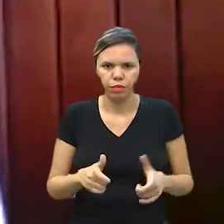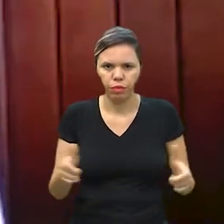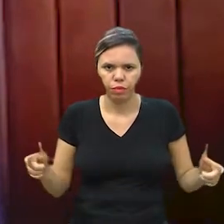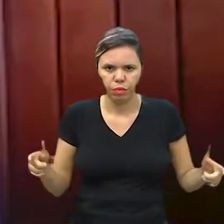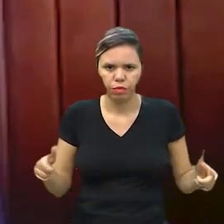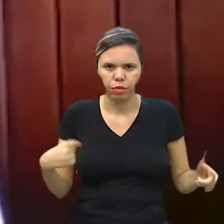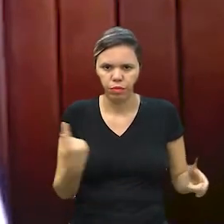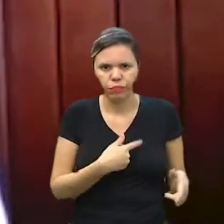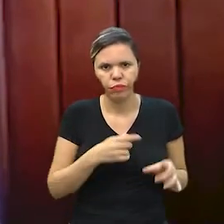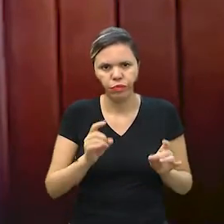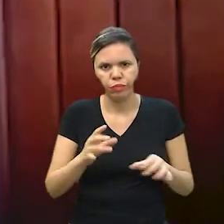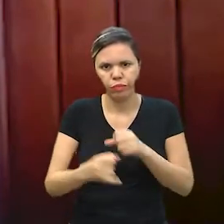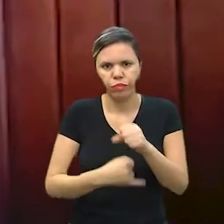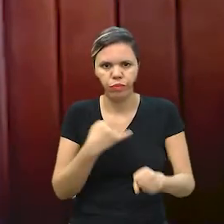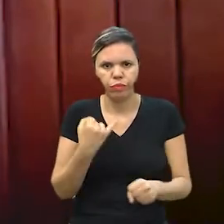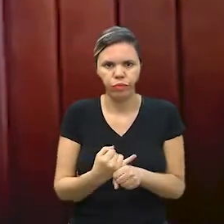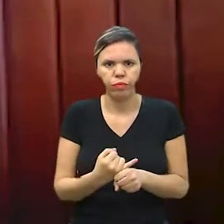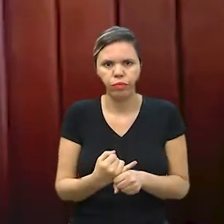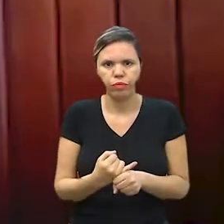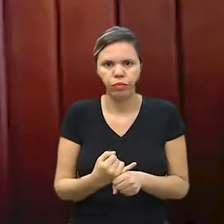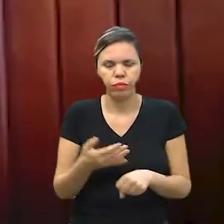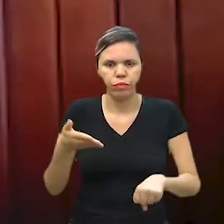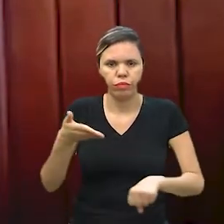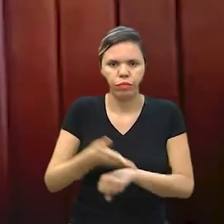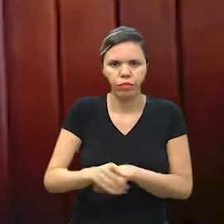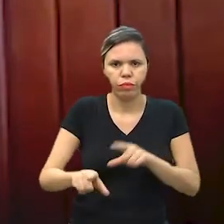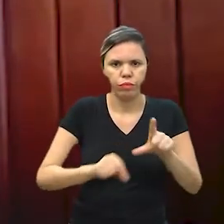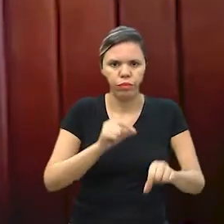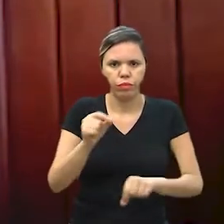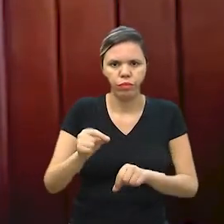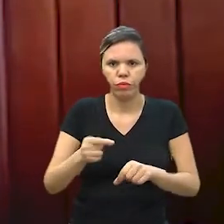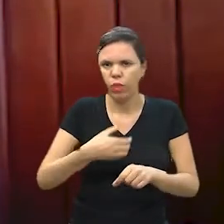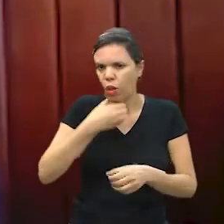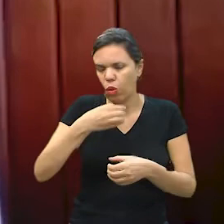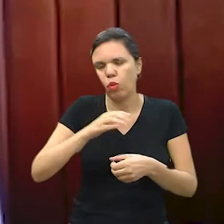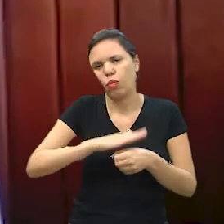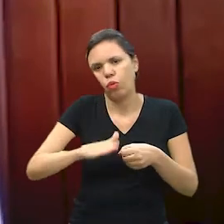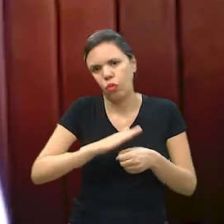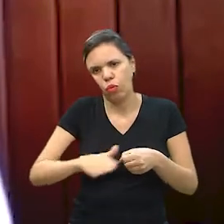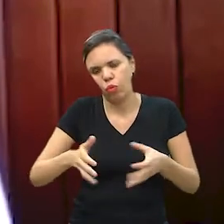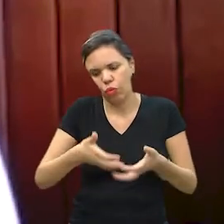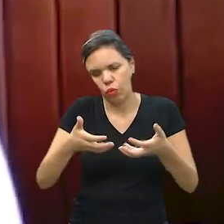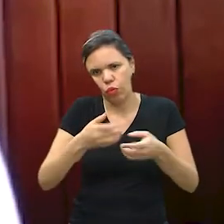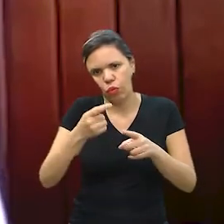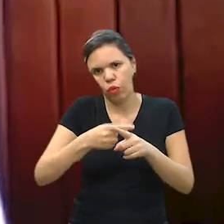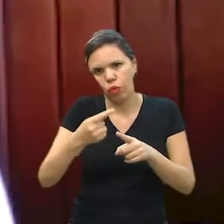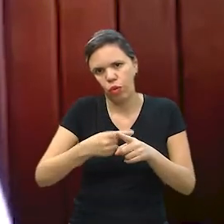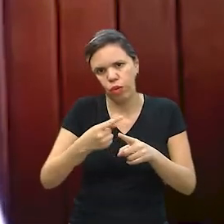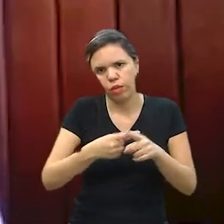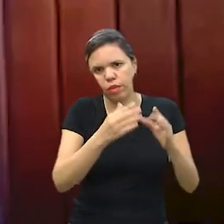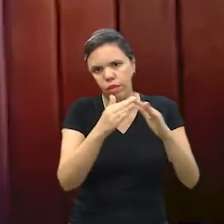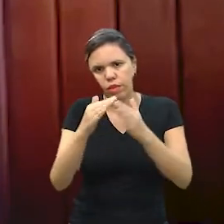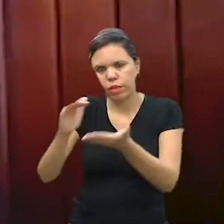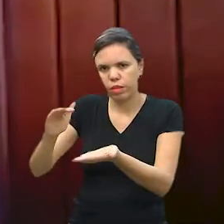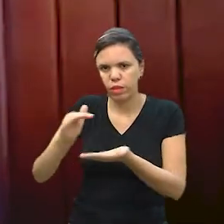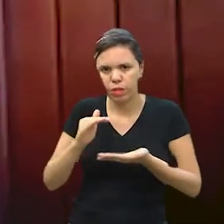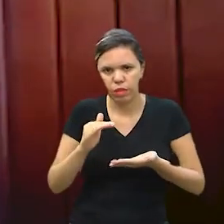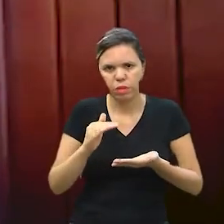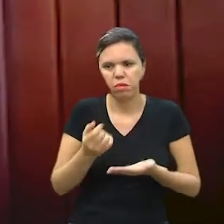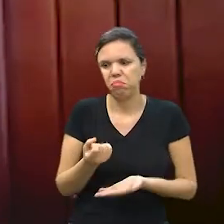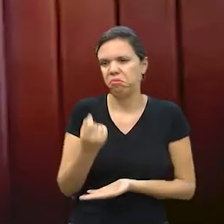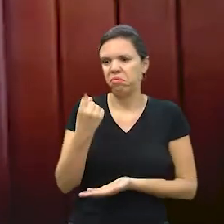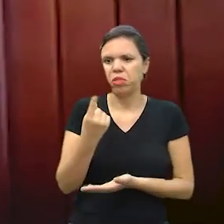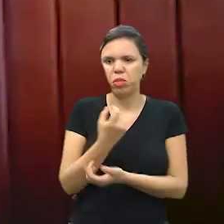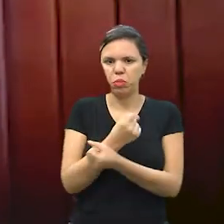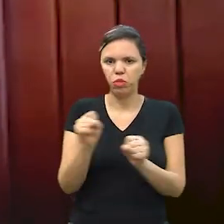parte das nossas vendas pela internet, o cliente entra lá, escolhe tomate, banana, alface e recebe na porta de casa, né? É quase uma utopia e isso